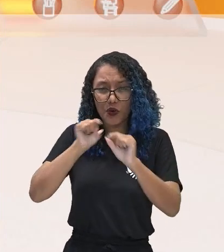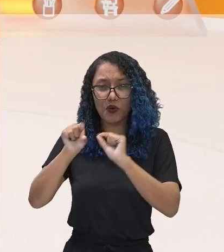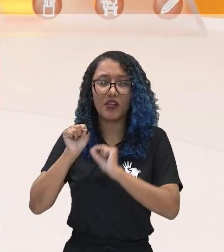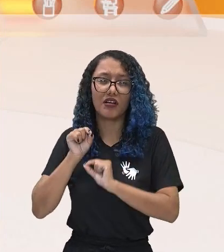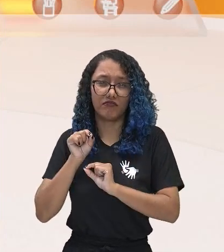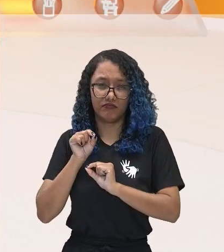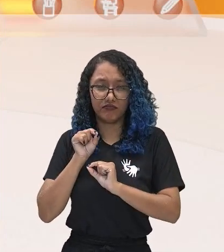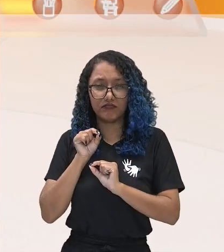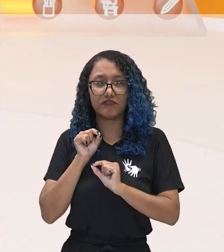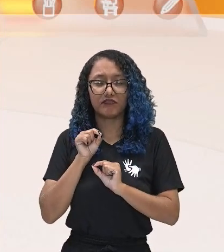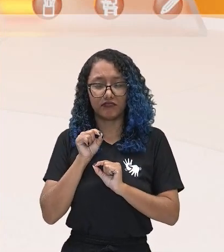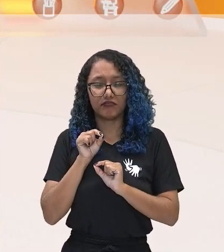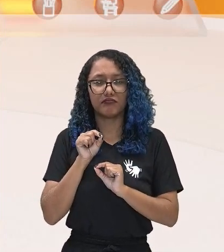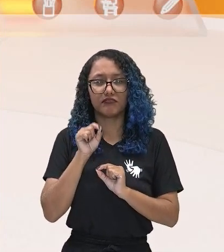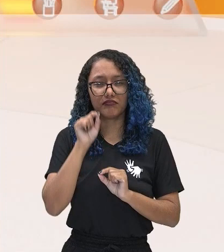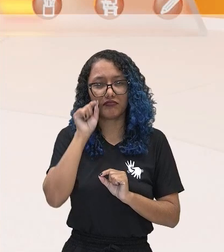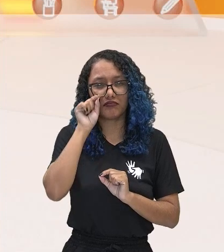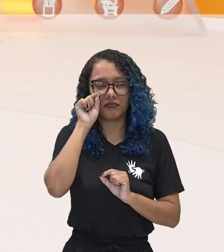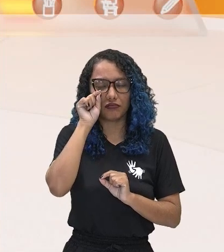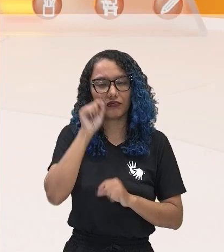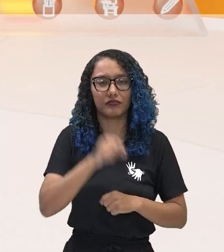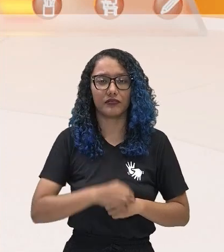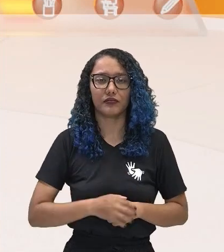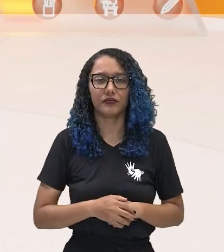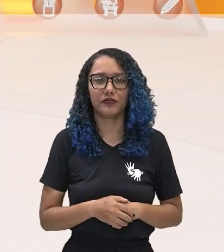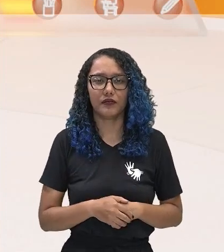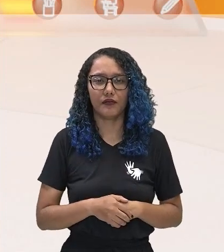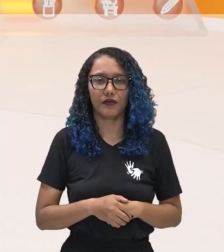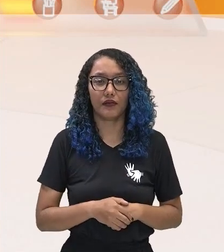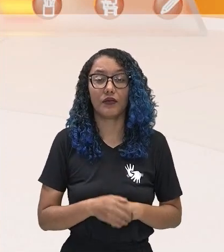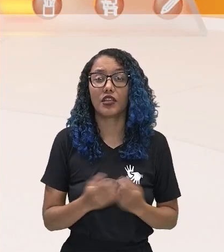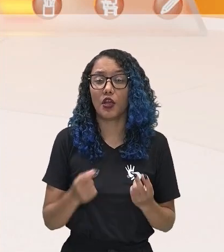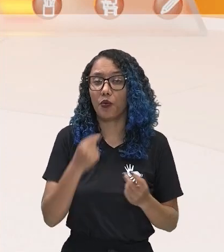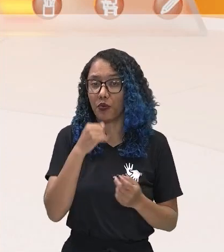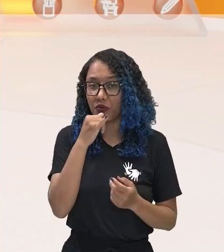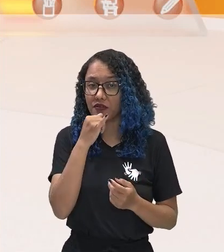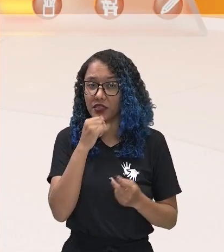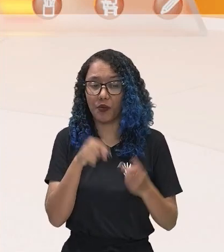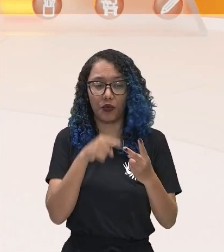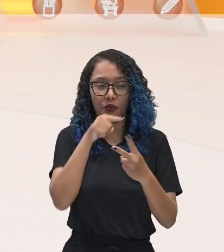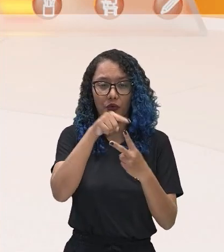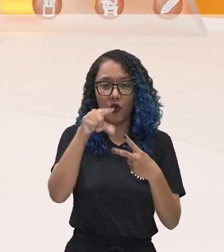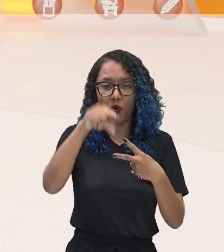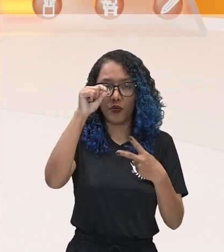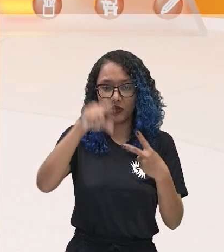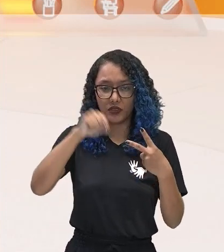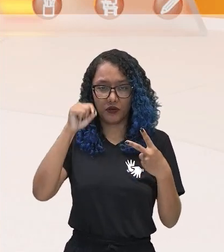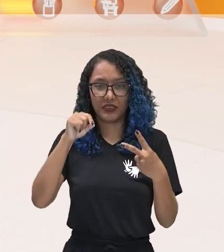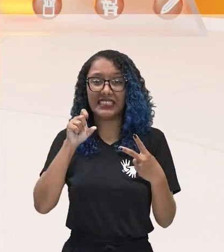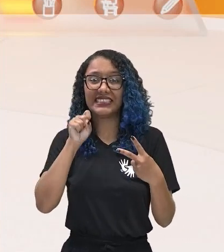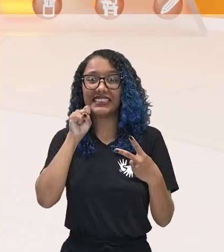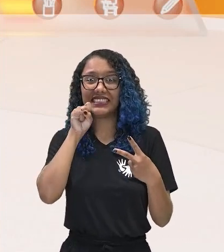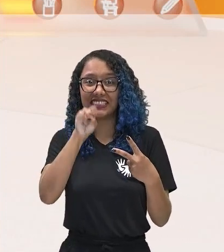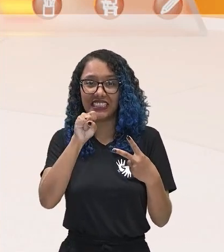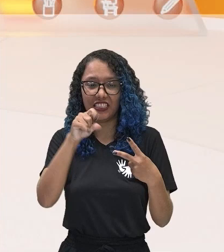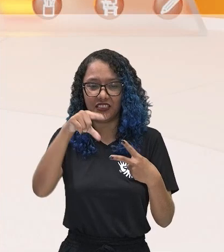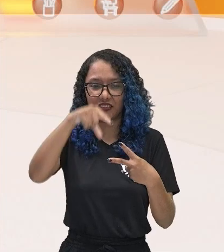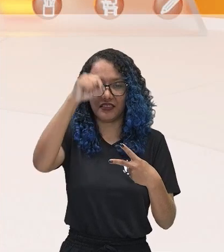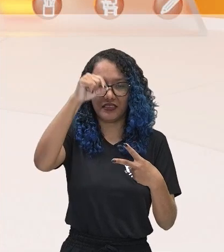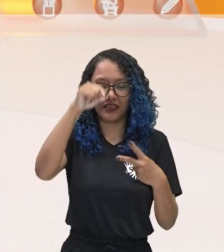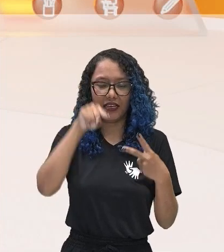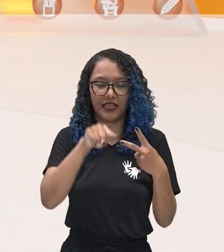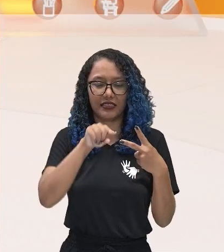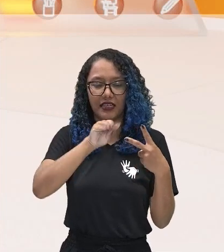escolher, né? Se eu tenho duas opções, se eu escolho essa aqui